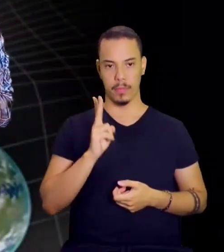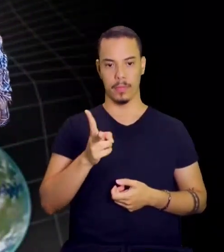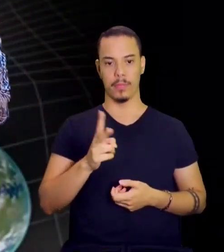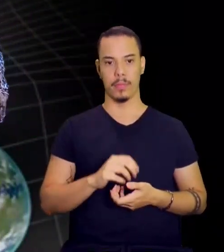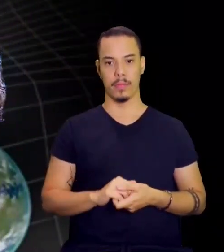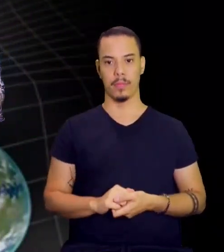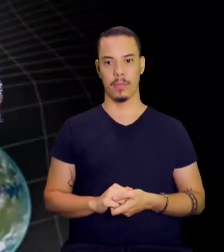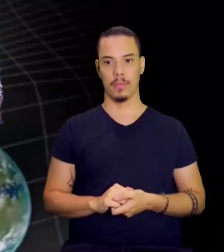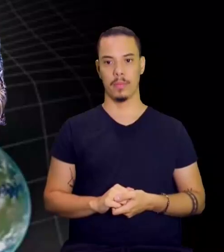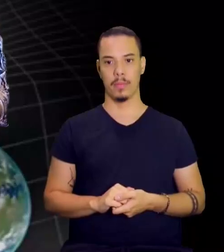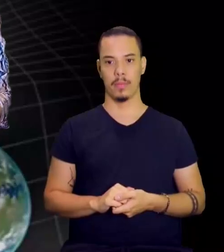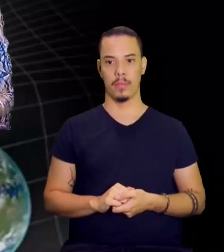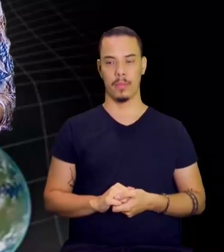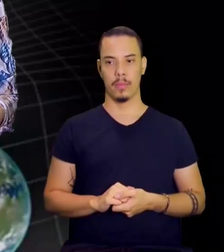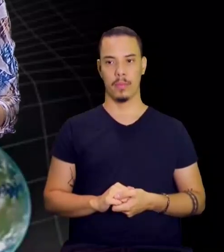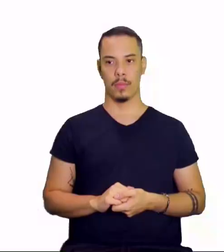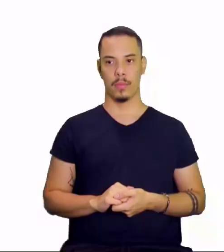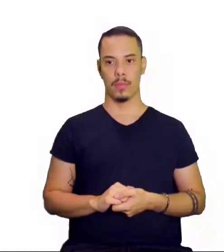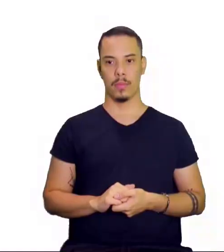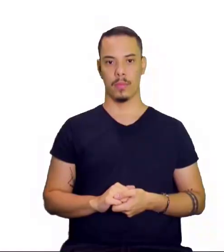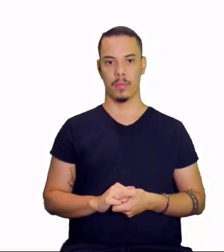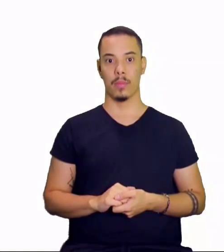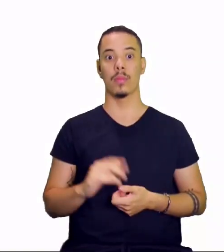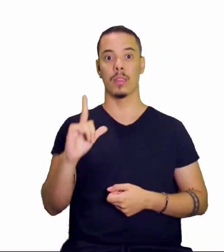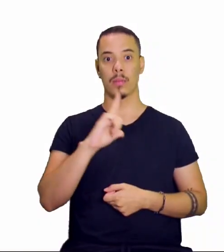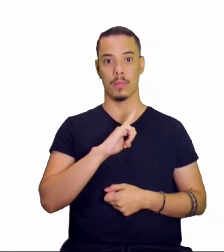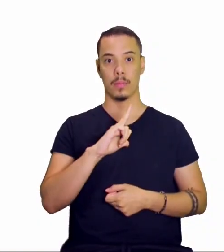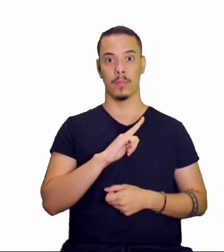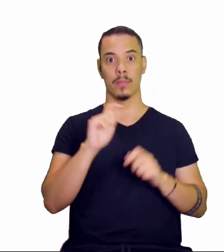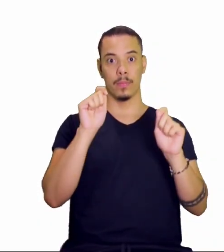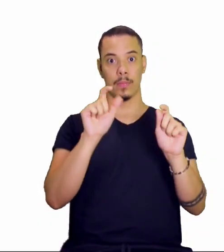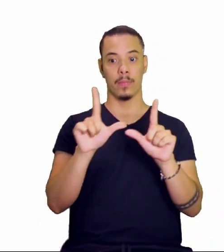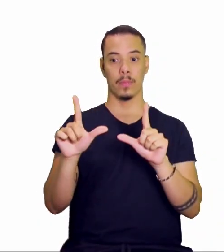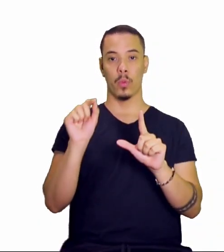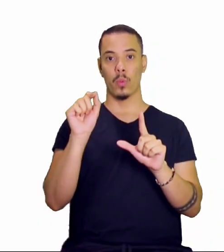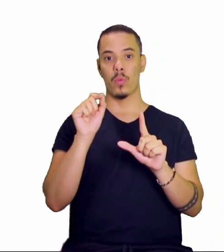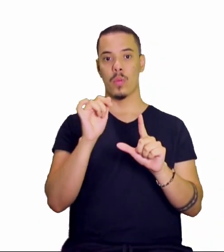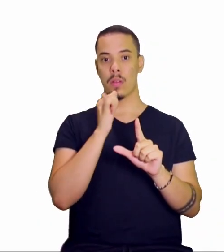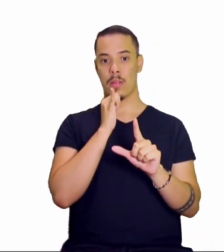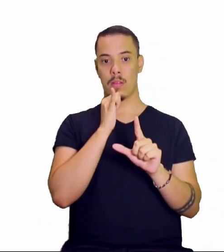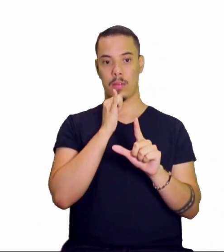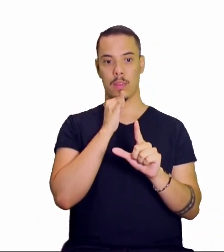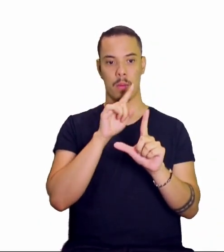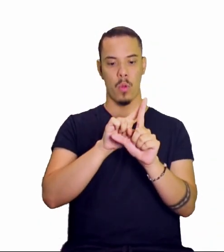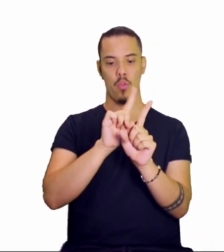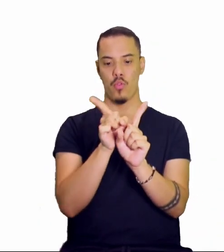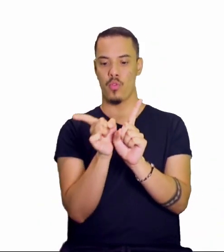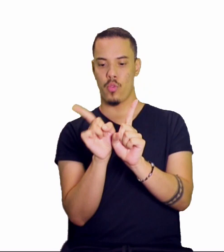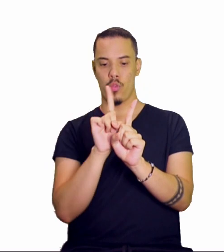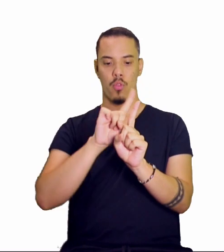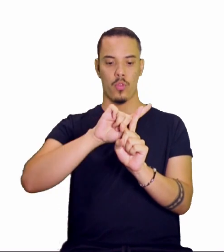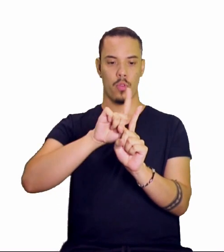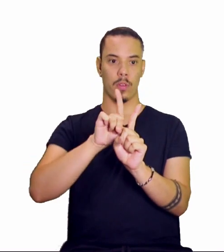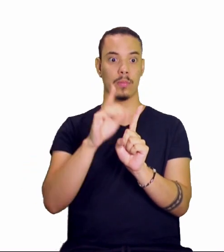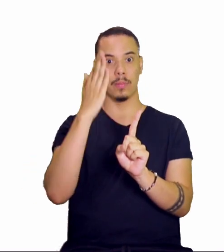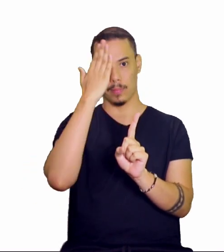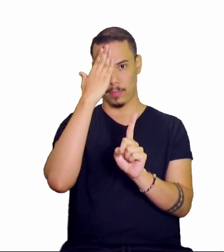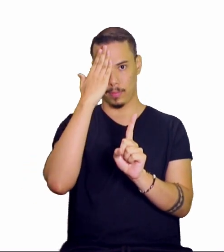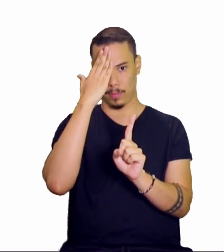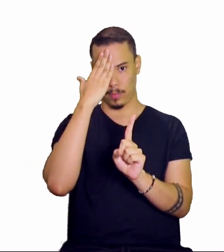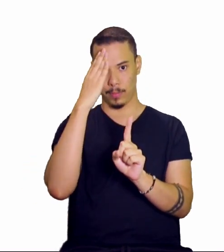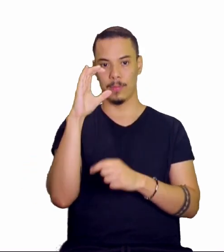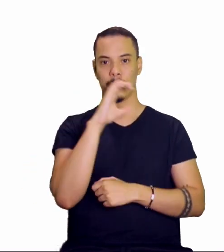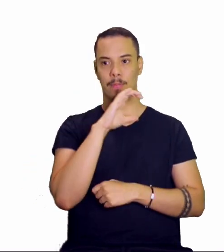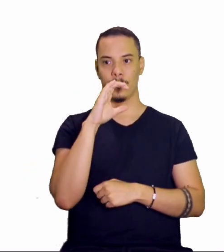só. Então, nós temos no nosso slide um exemplo de um velocímetro, né, professor? Vamos ver o que tem nesse velocímetro. Olha